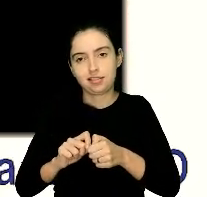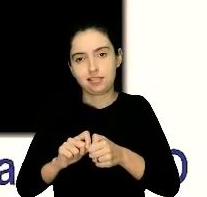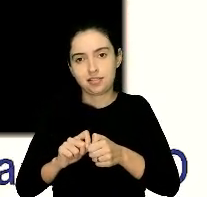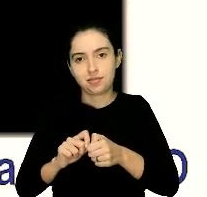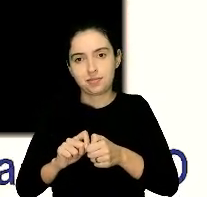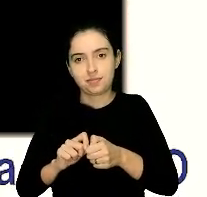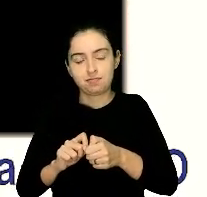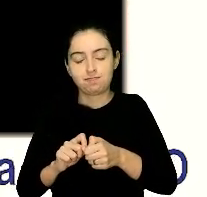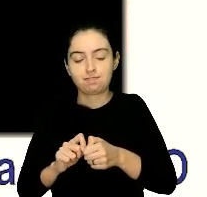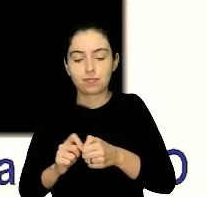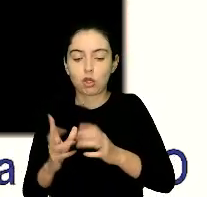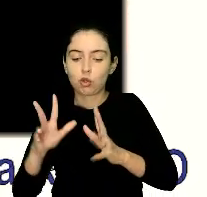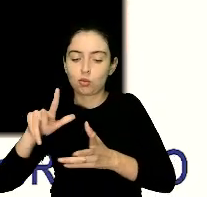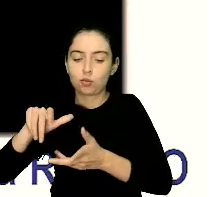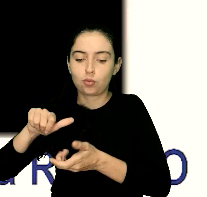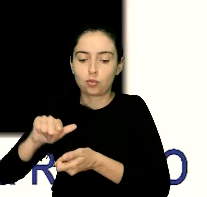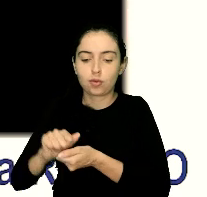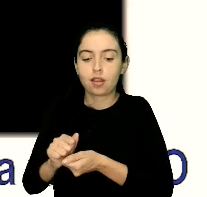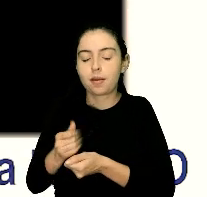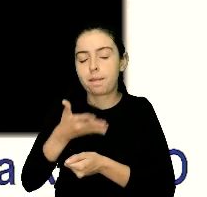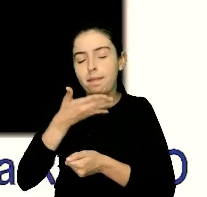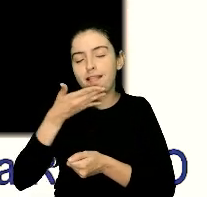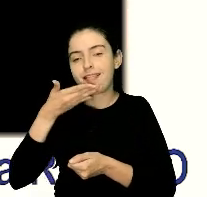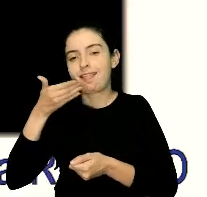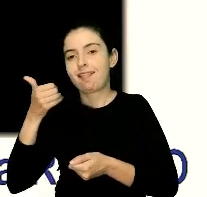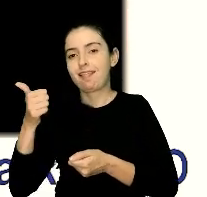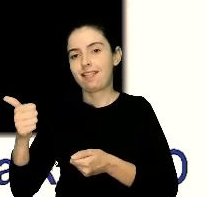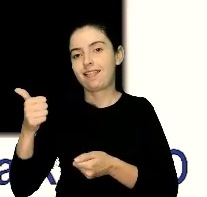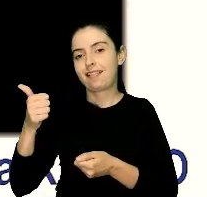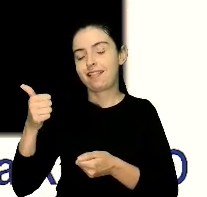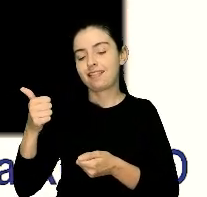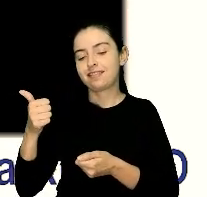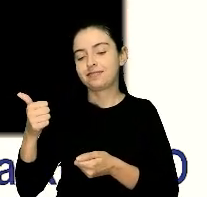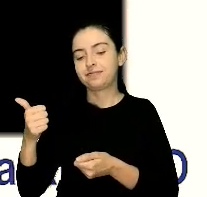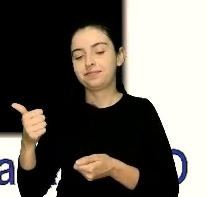pra esse mundo melhorar.